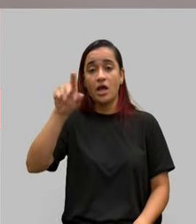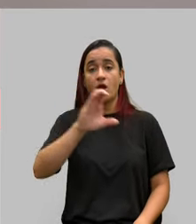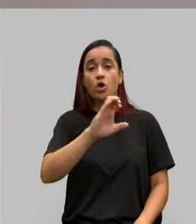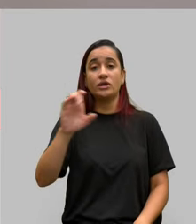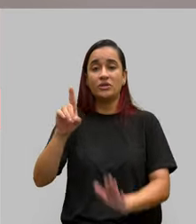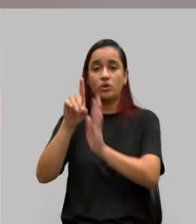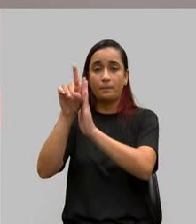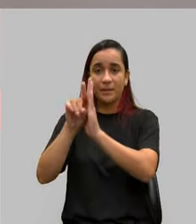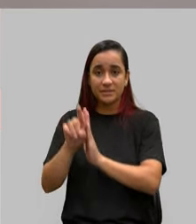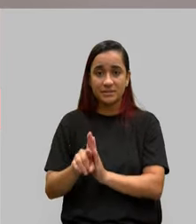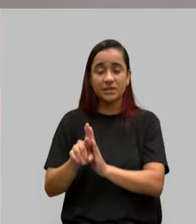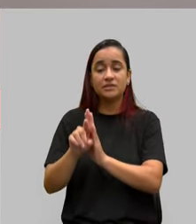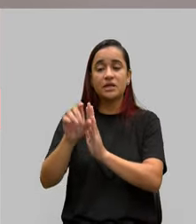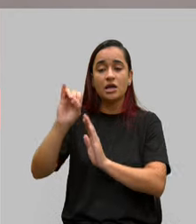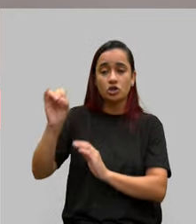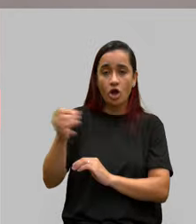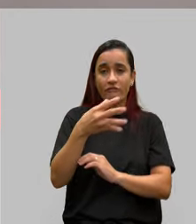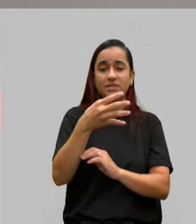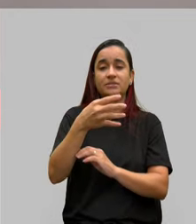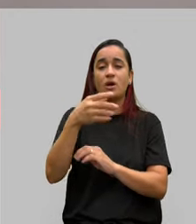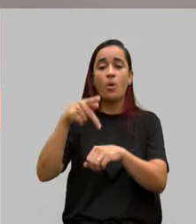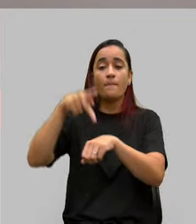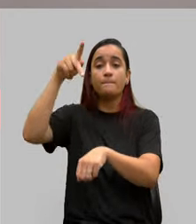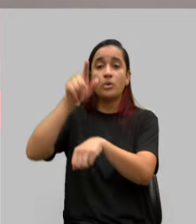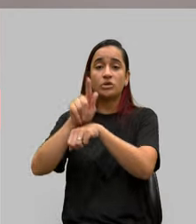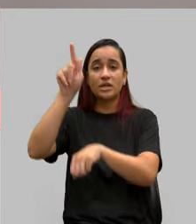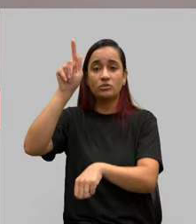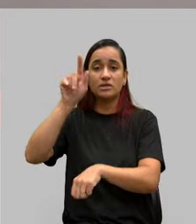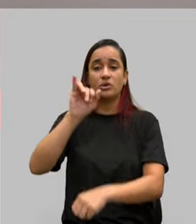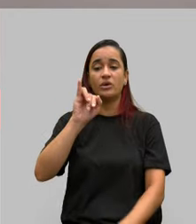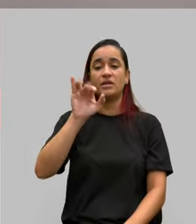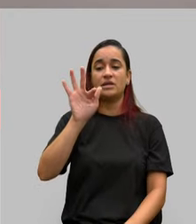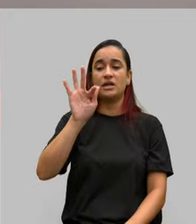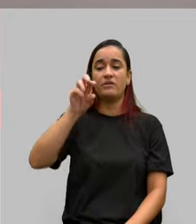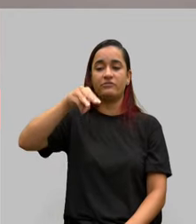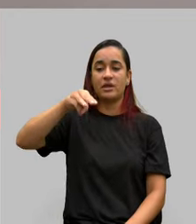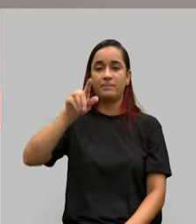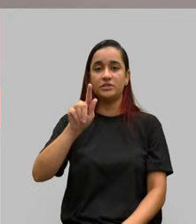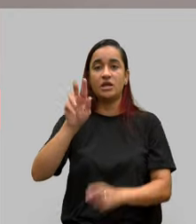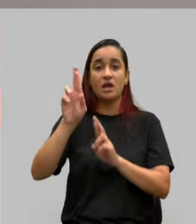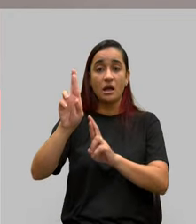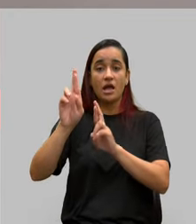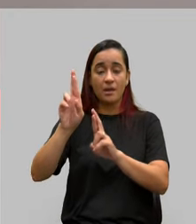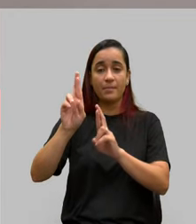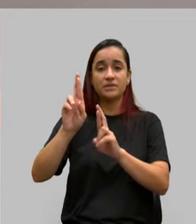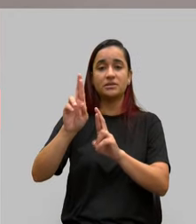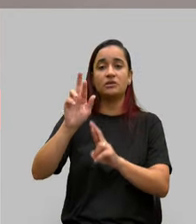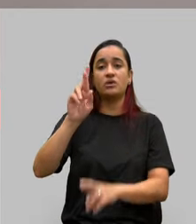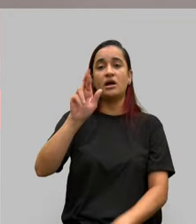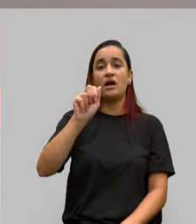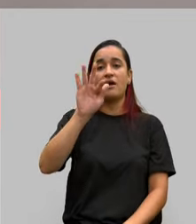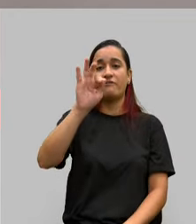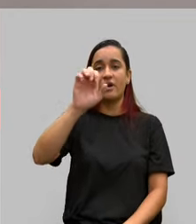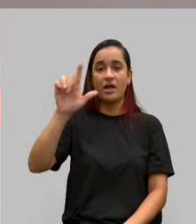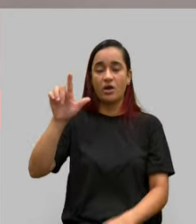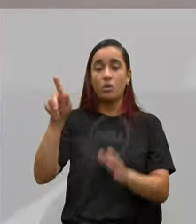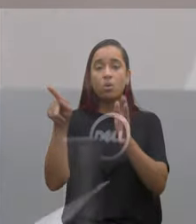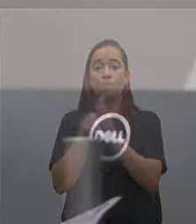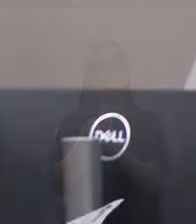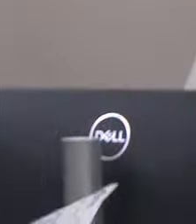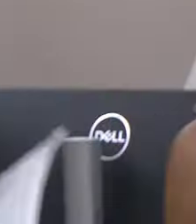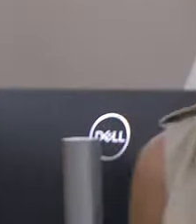do IFMG representando Rafael Bastos Teixeira reitor do Instituto Federal de Minas